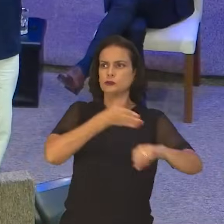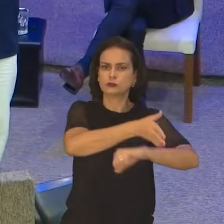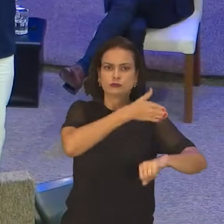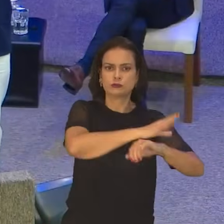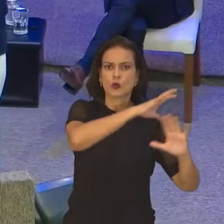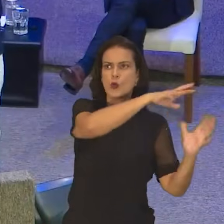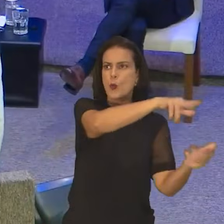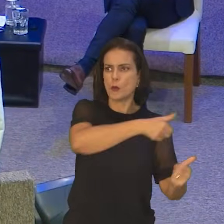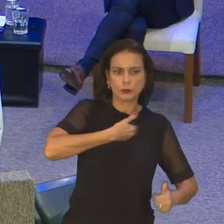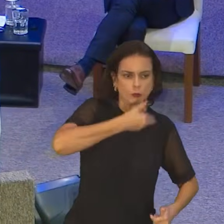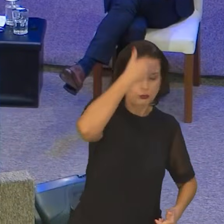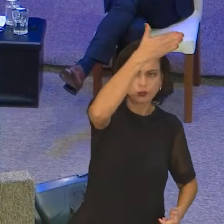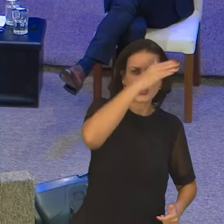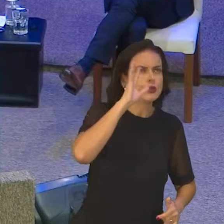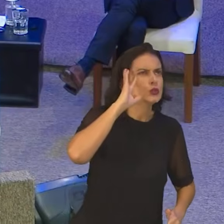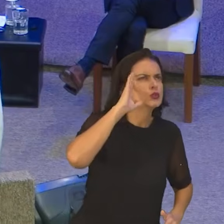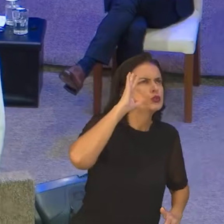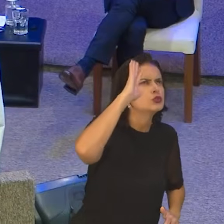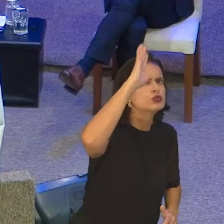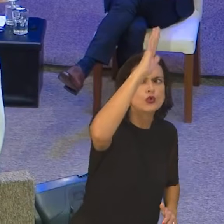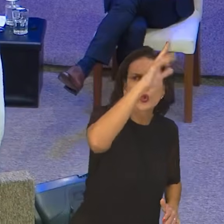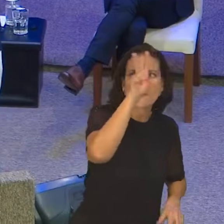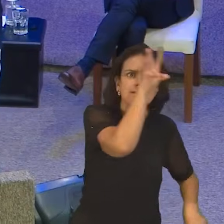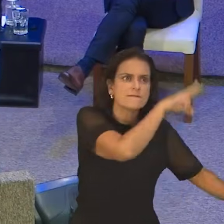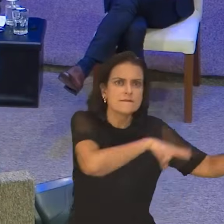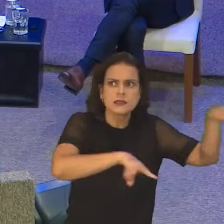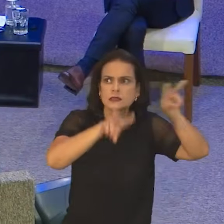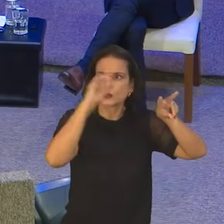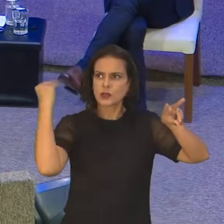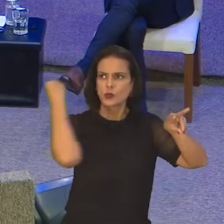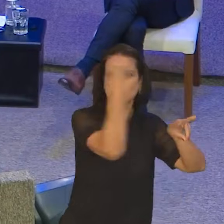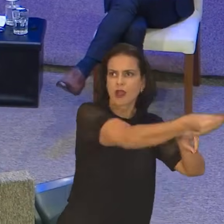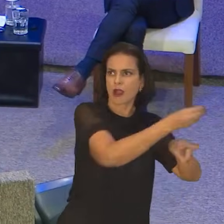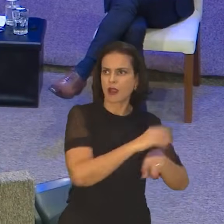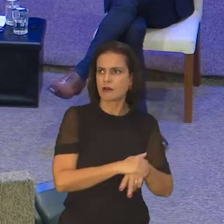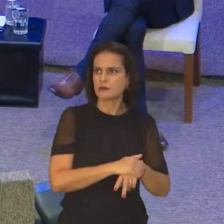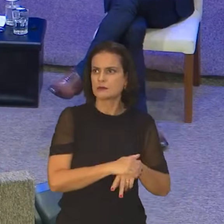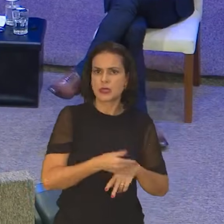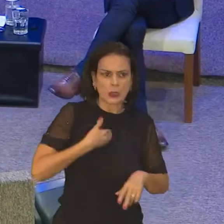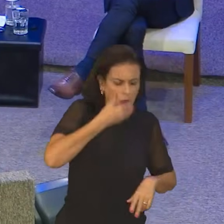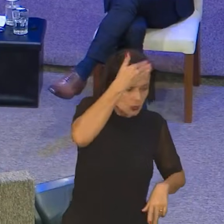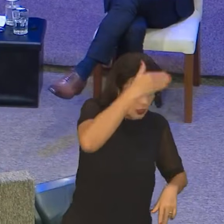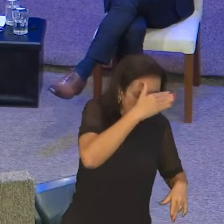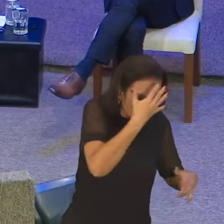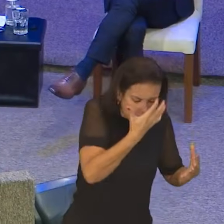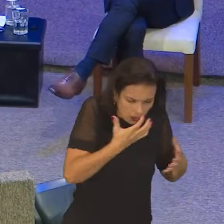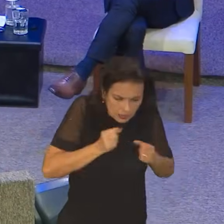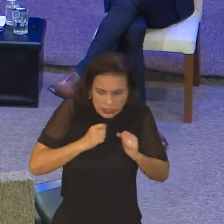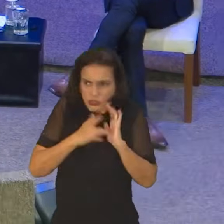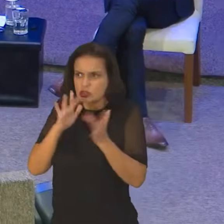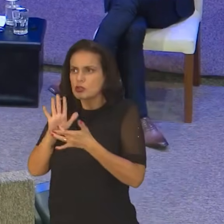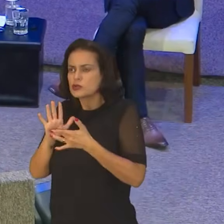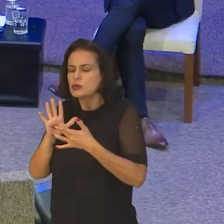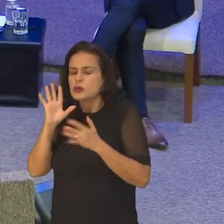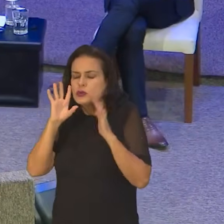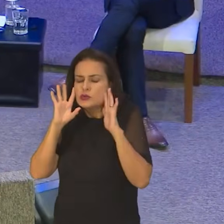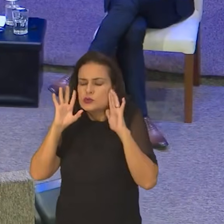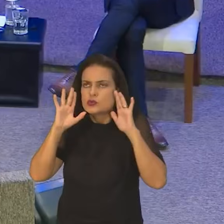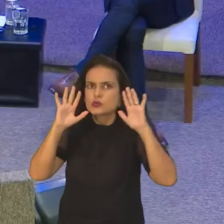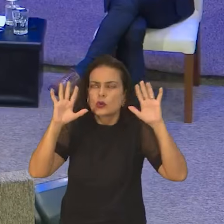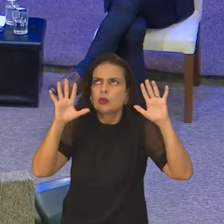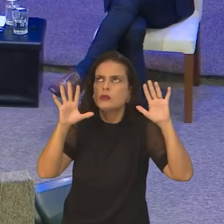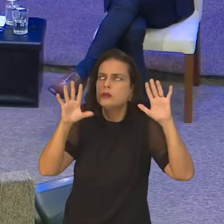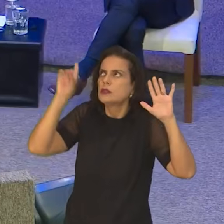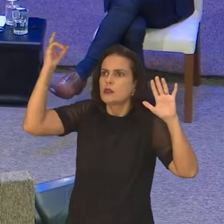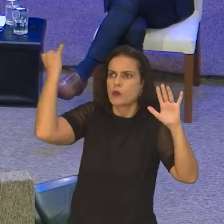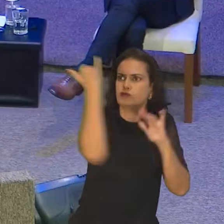muçulmano através de sonhos, através de visões. O muçulmano está se convertendo através de sonho que ele tiver.